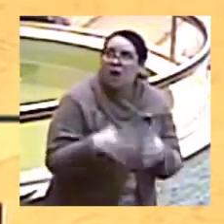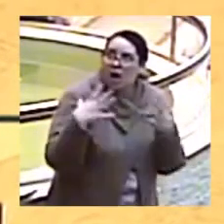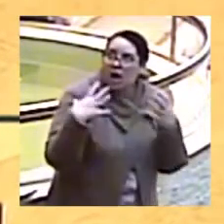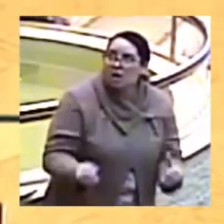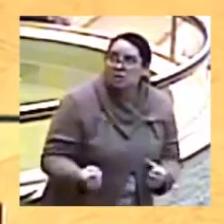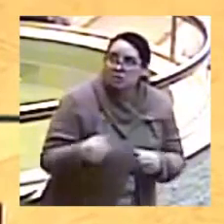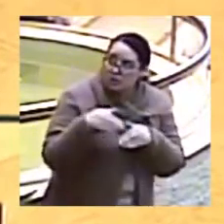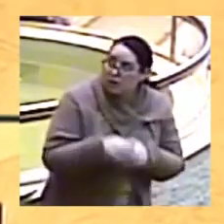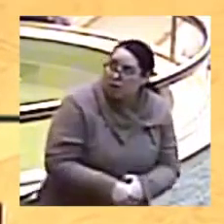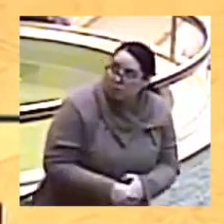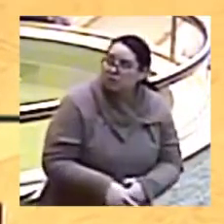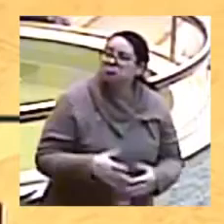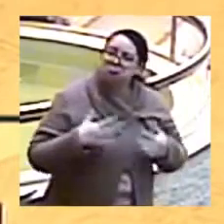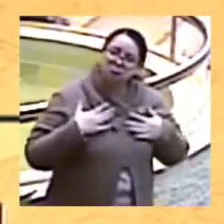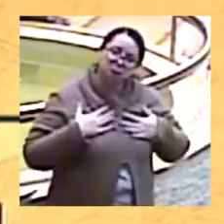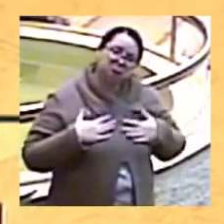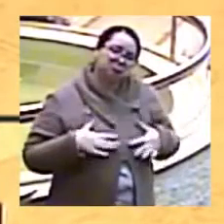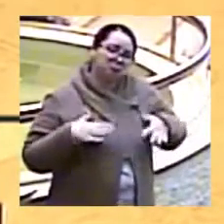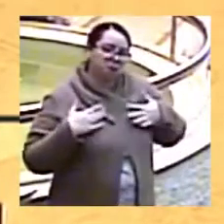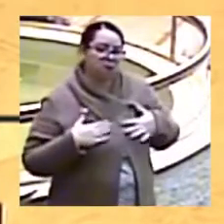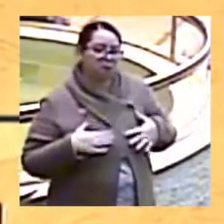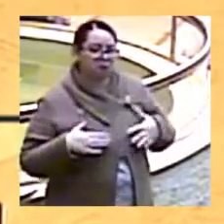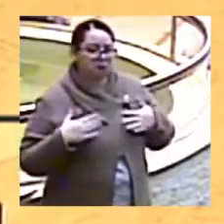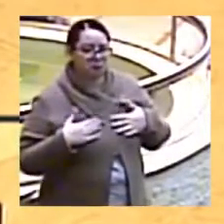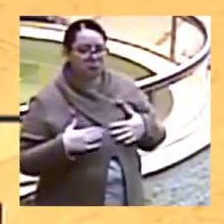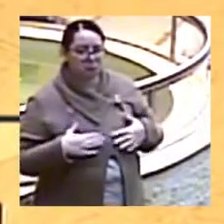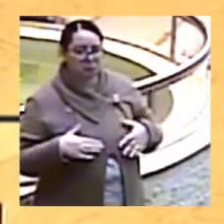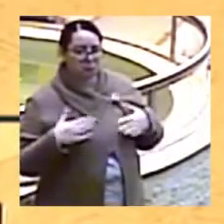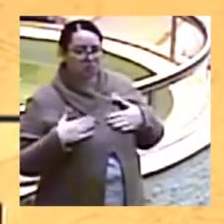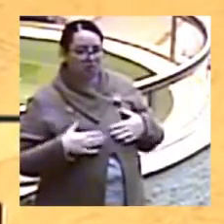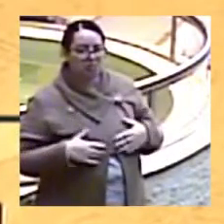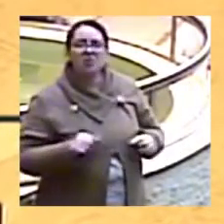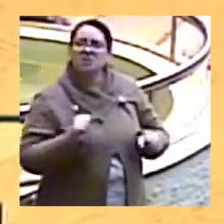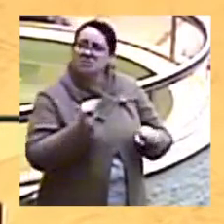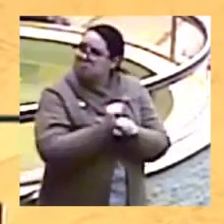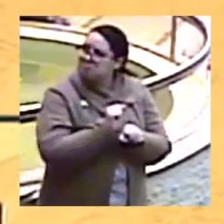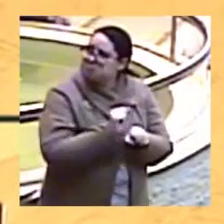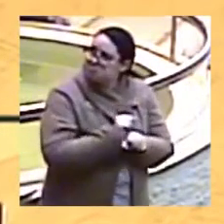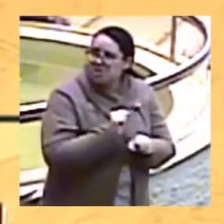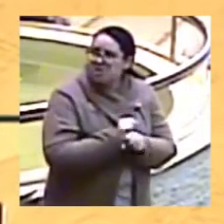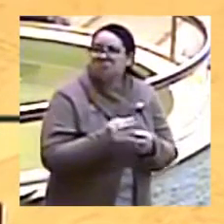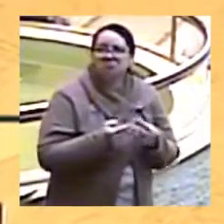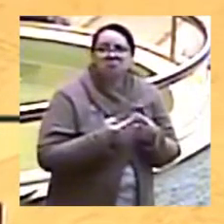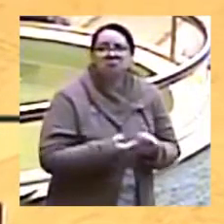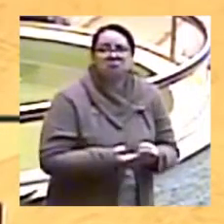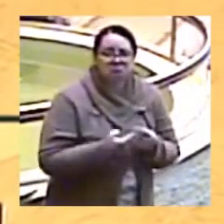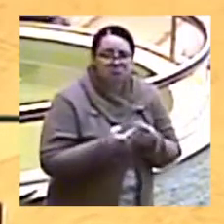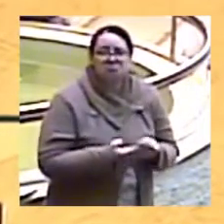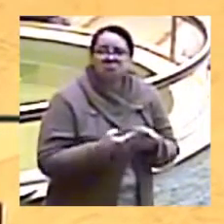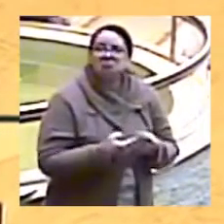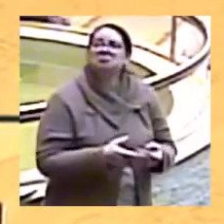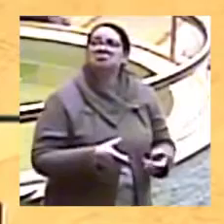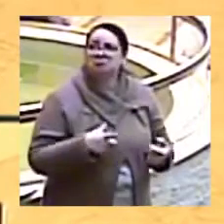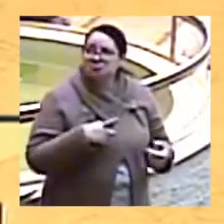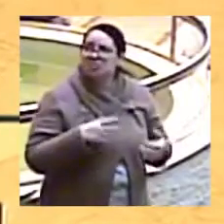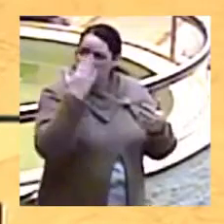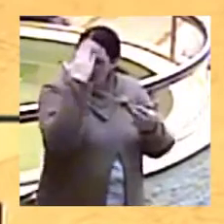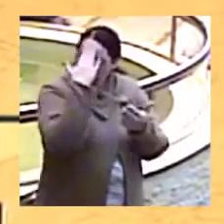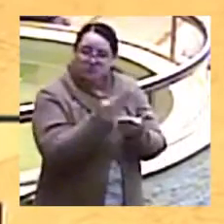Ele, descansa, em Deus. Ele, sabe, esperar, em Deus. Ele, sabe, confiar, no Senhor.